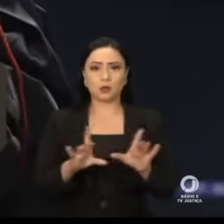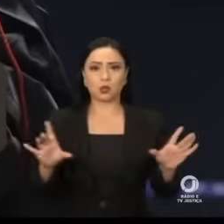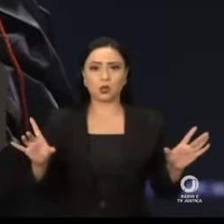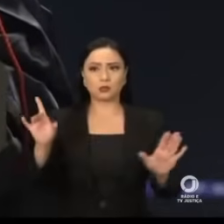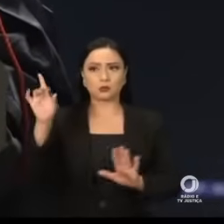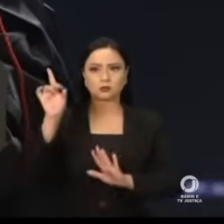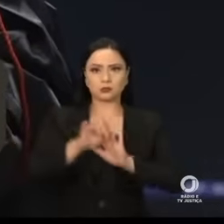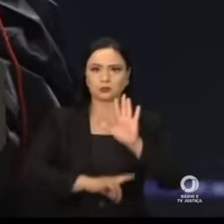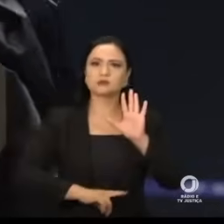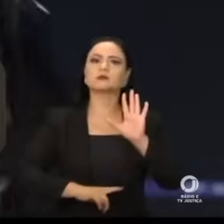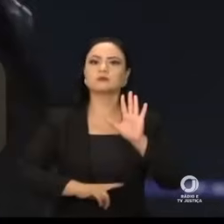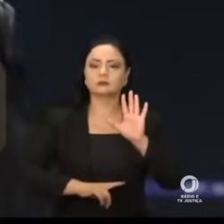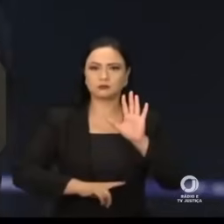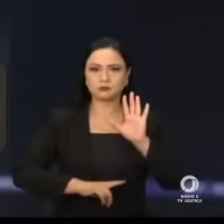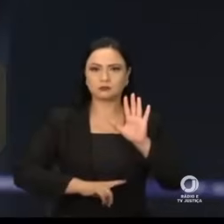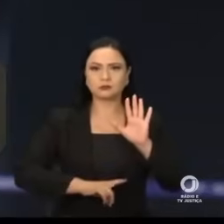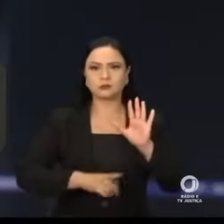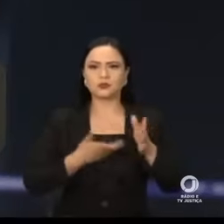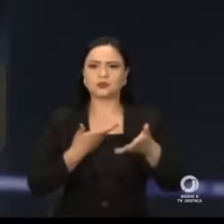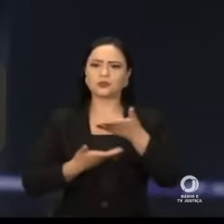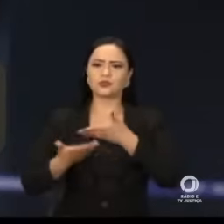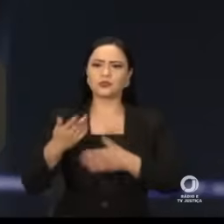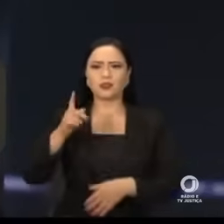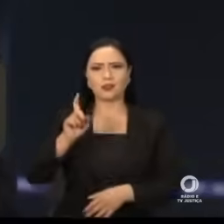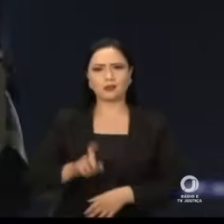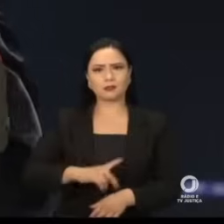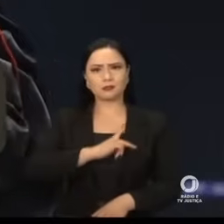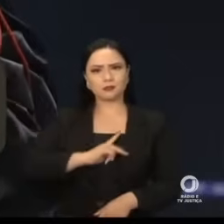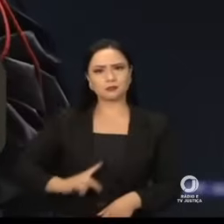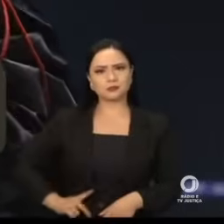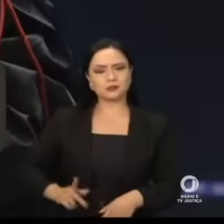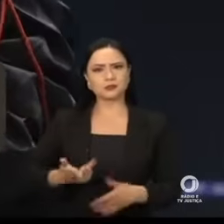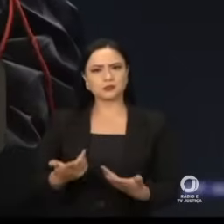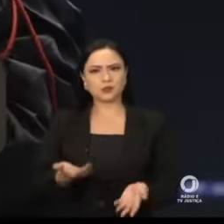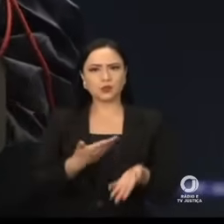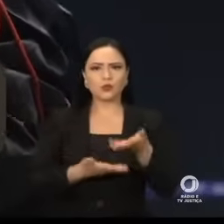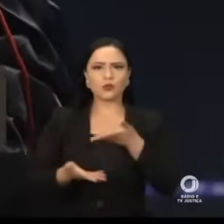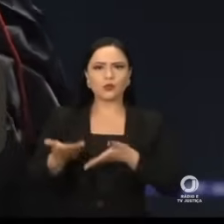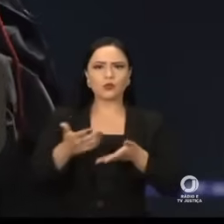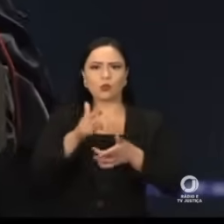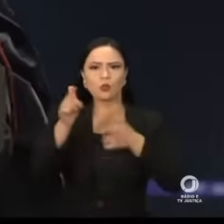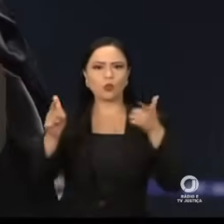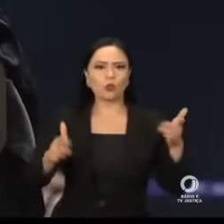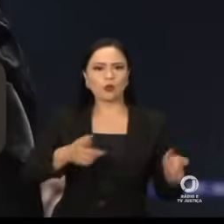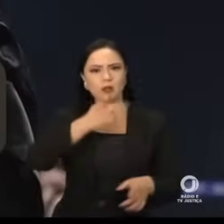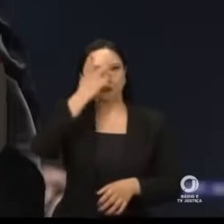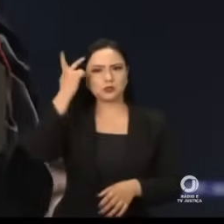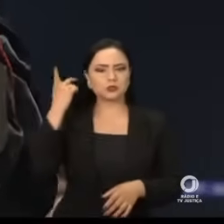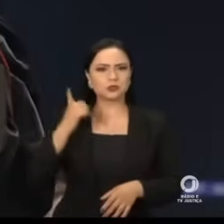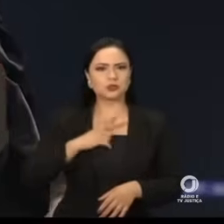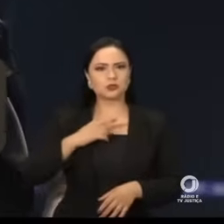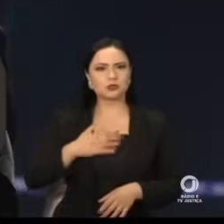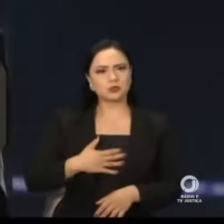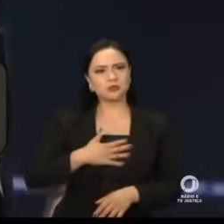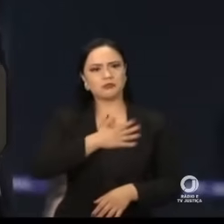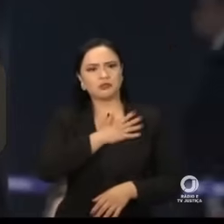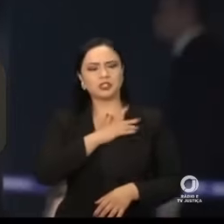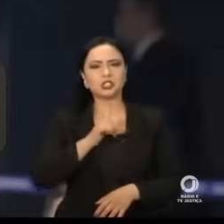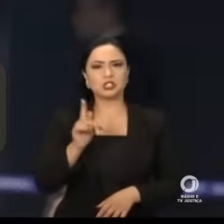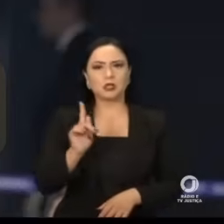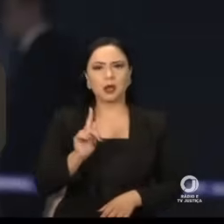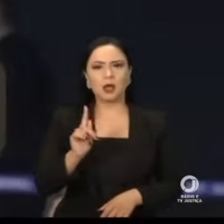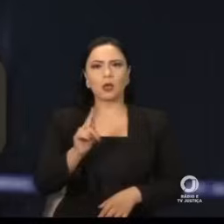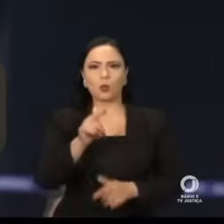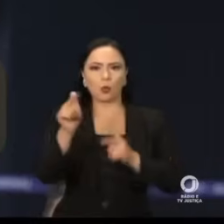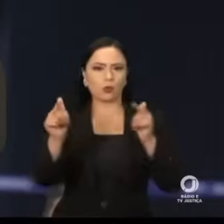Direito, por envolver um ex-presidente da República, por envolver outras pessoas, generais, por envolver tantas pessoas